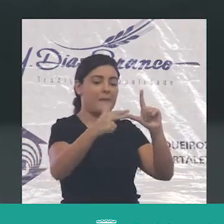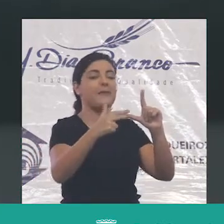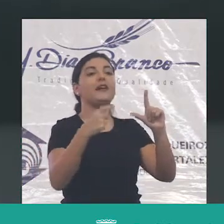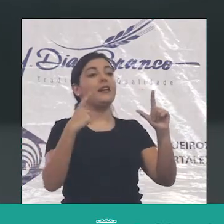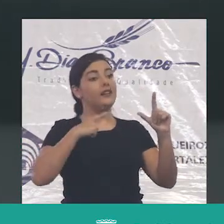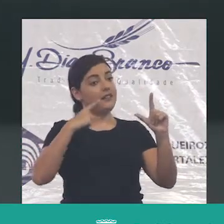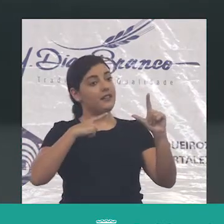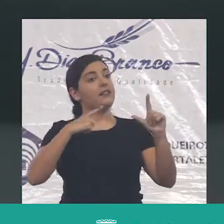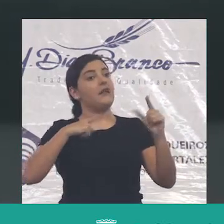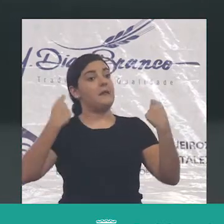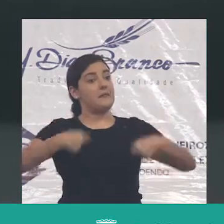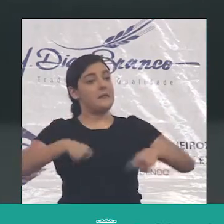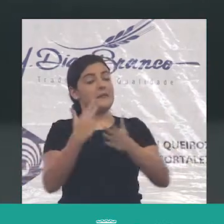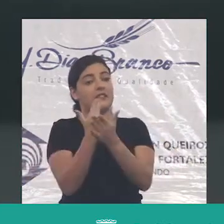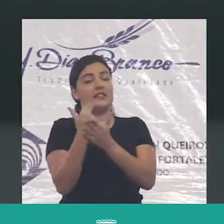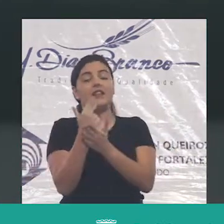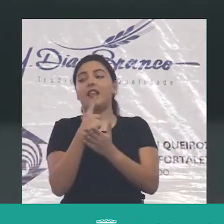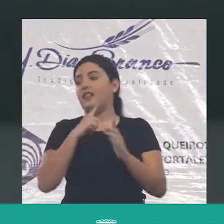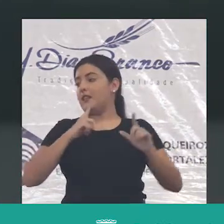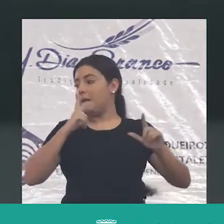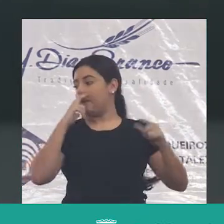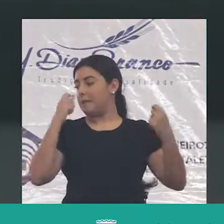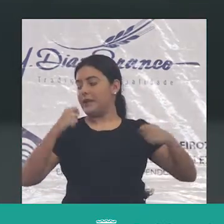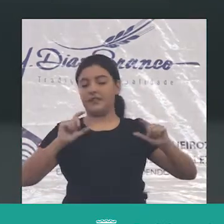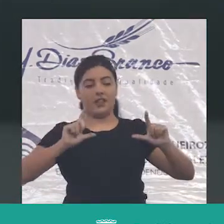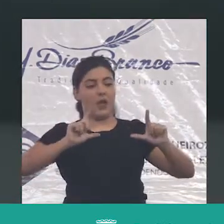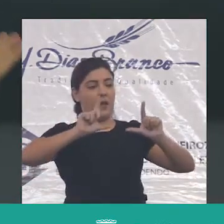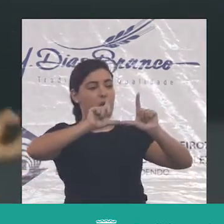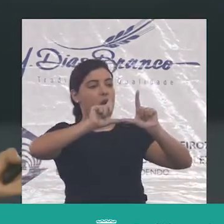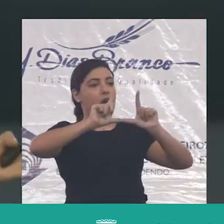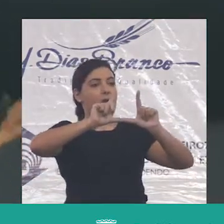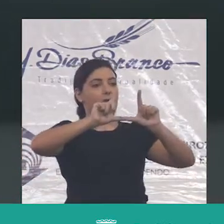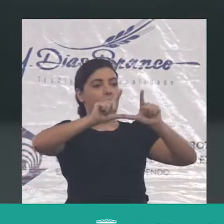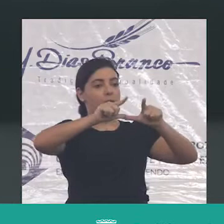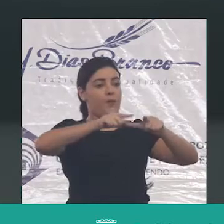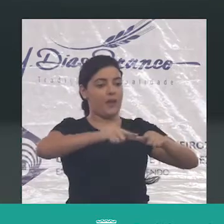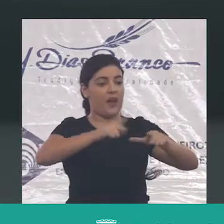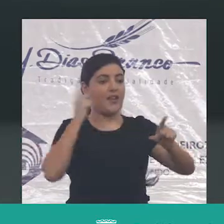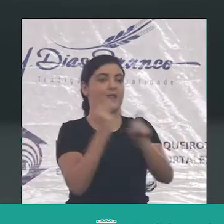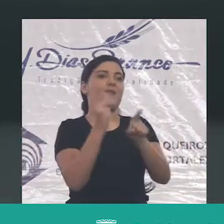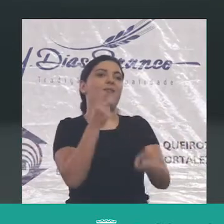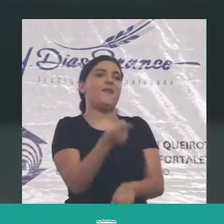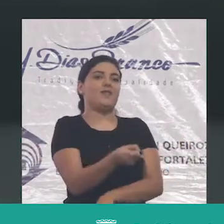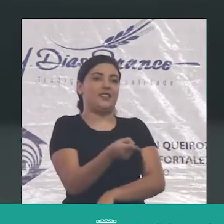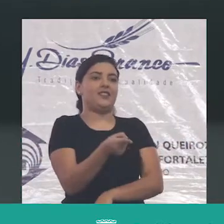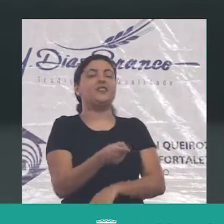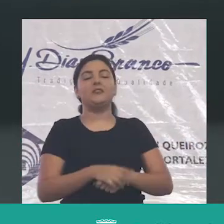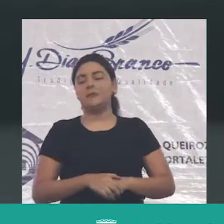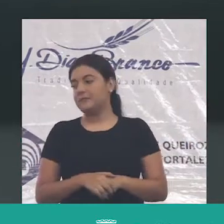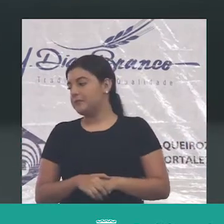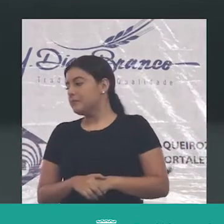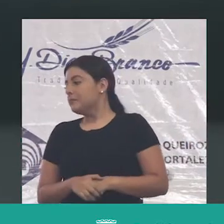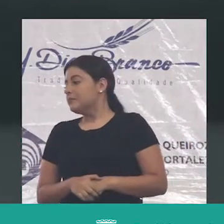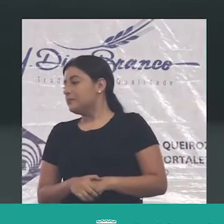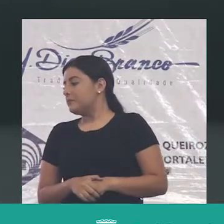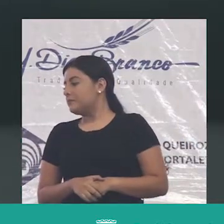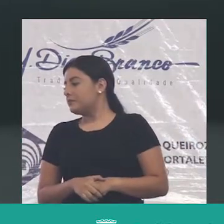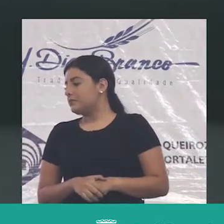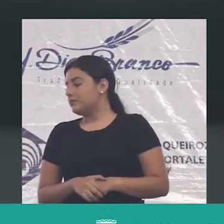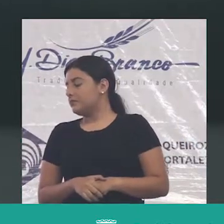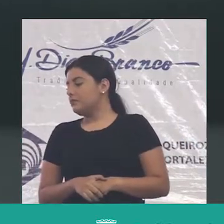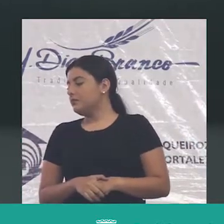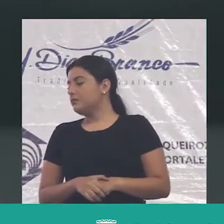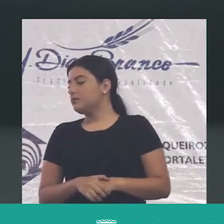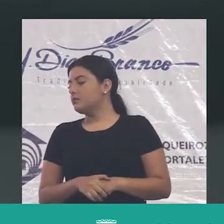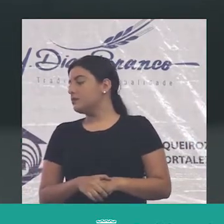é uma daquelas figuras que você tem que tombar para poder enxergar nela um prisma. Você tem que pegar